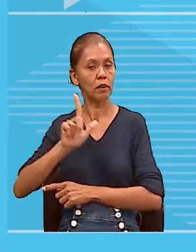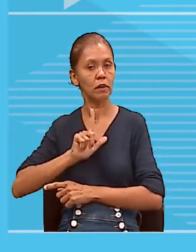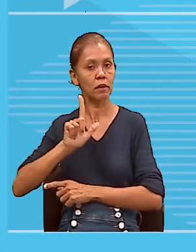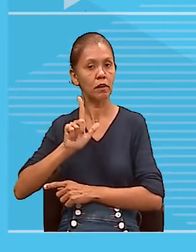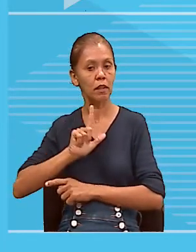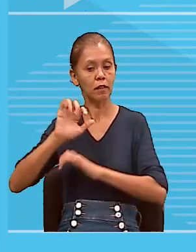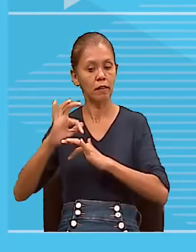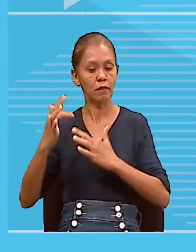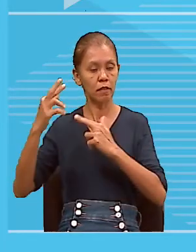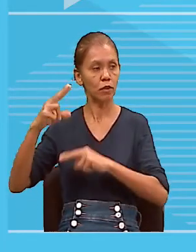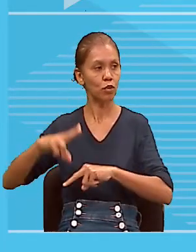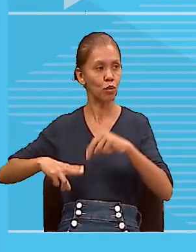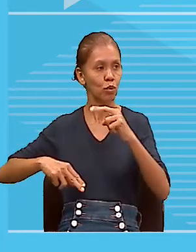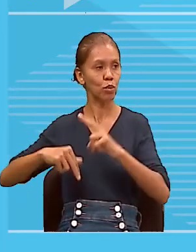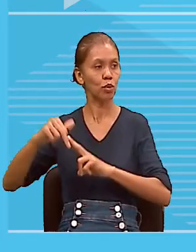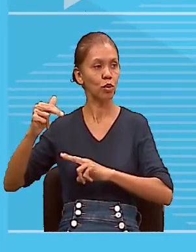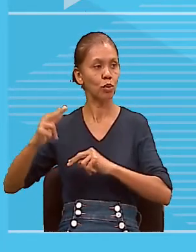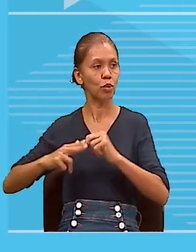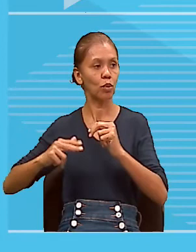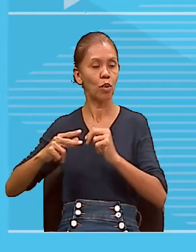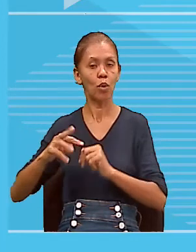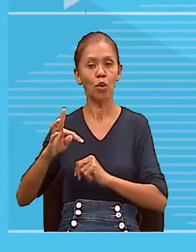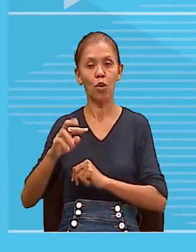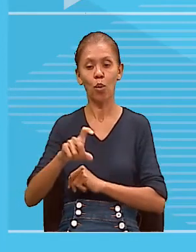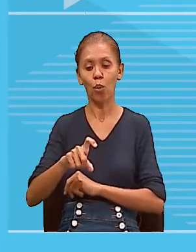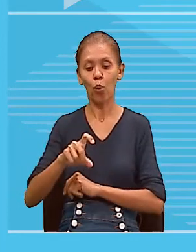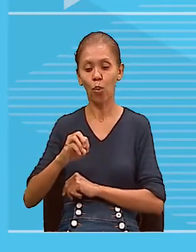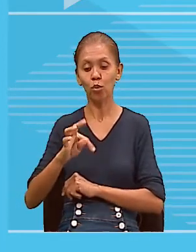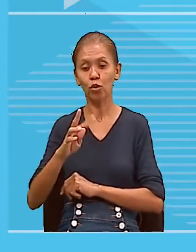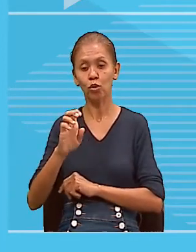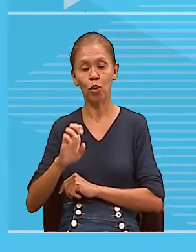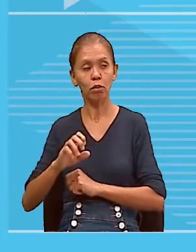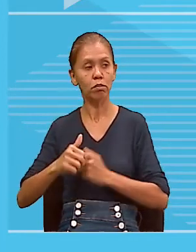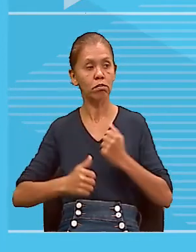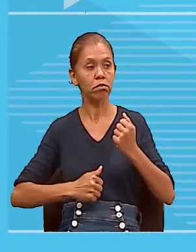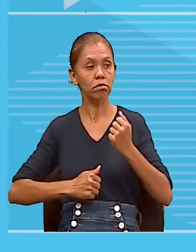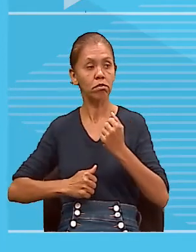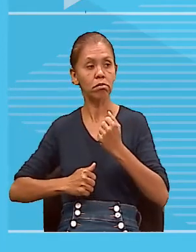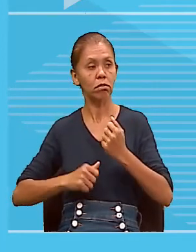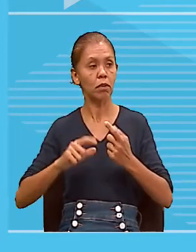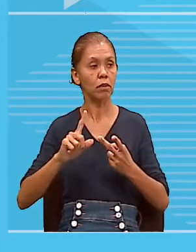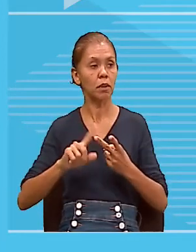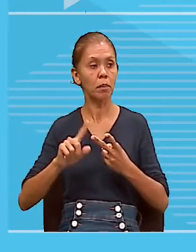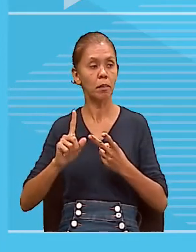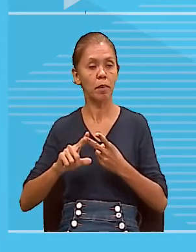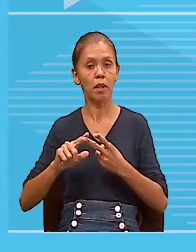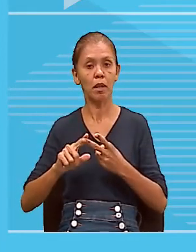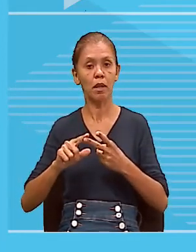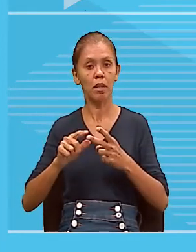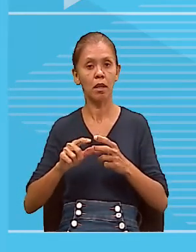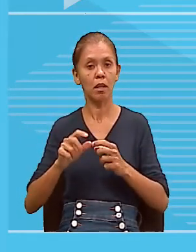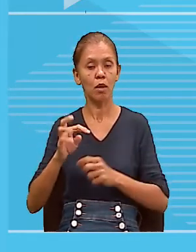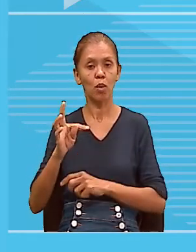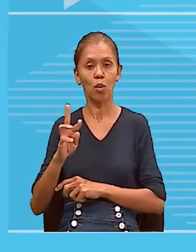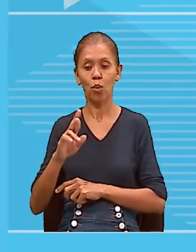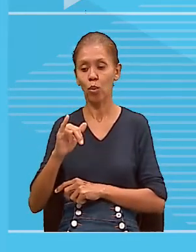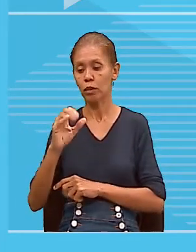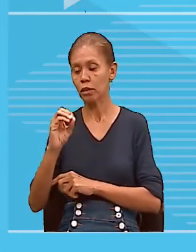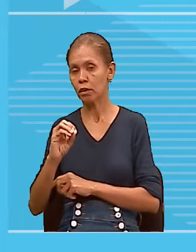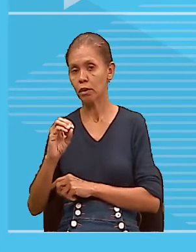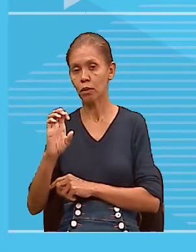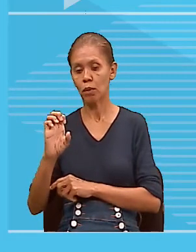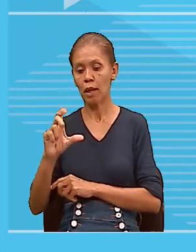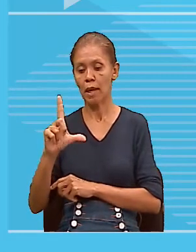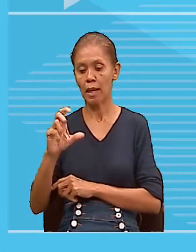juninas o xote o forró o trio elétrico Olha aí o trio elétrico eu vou botar aqui o período